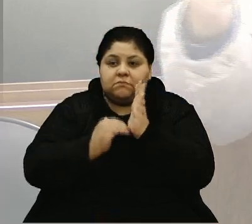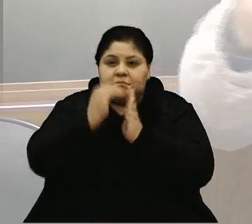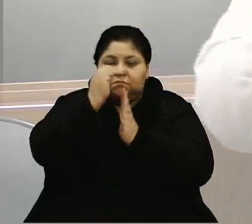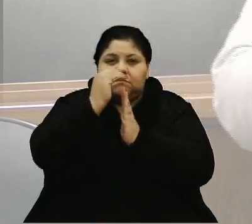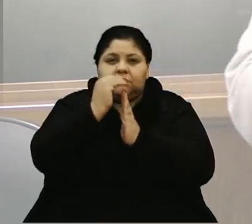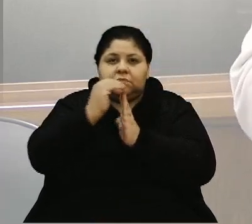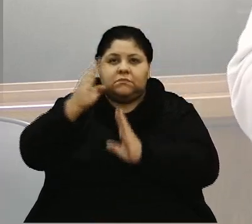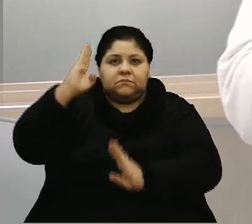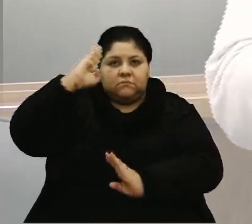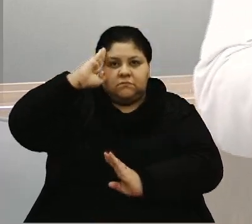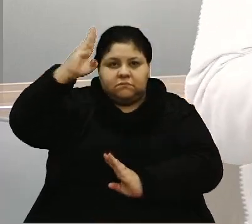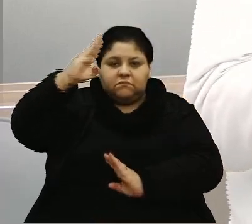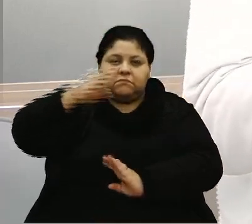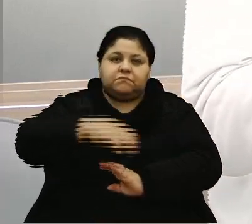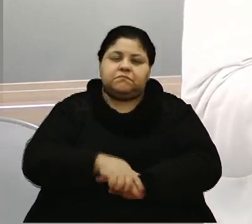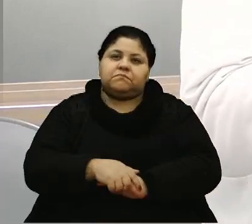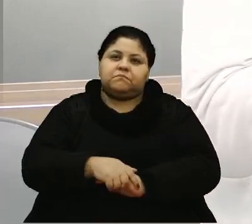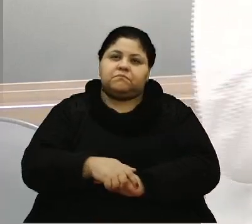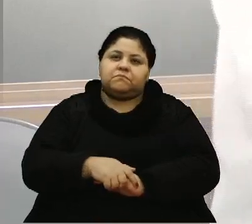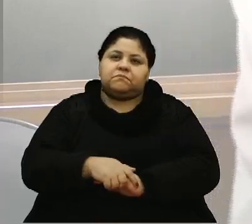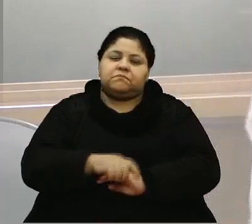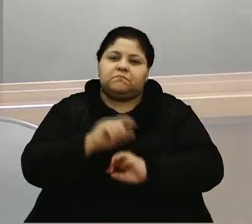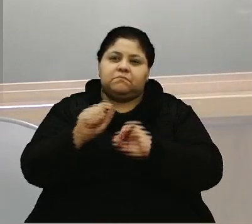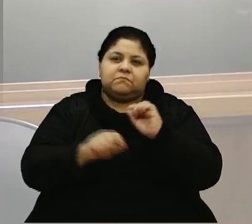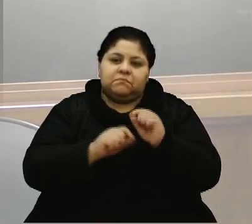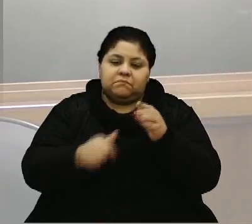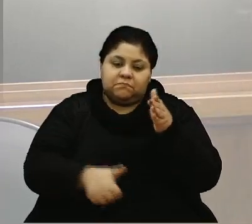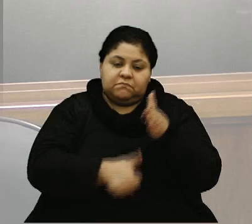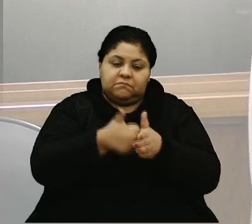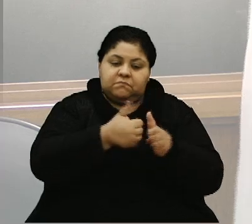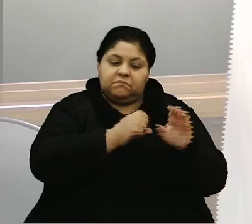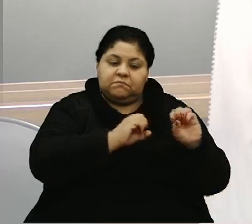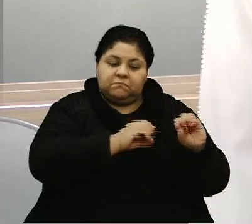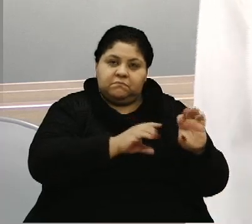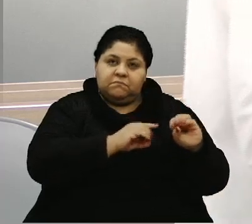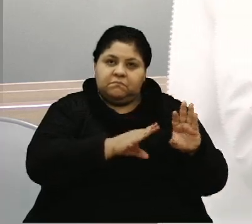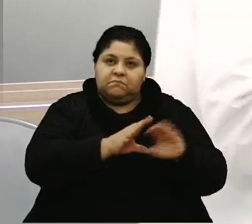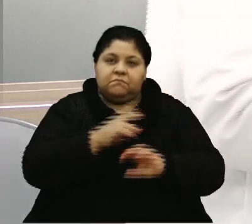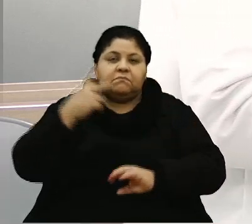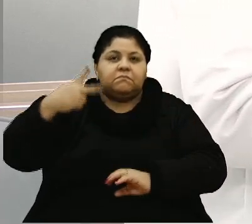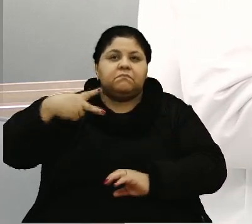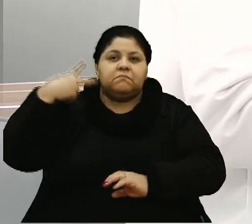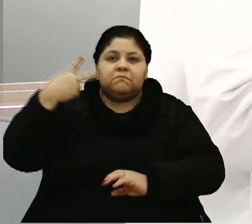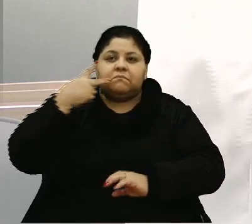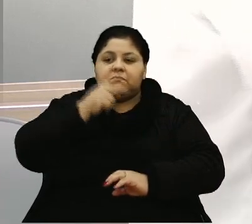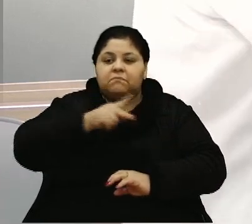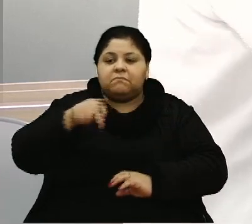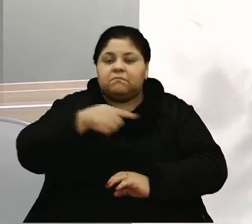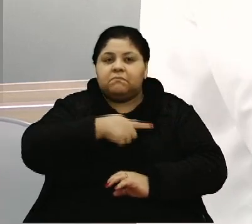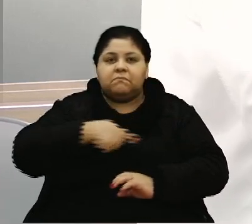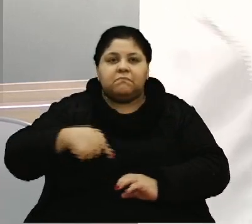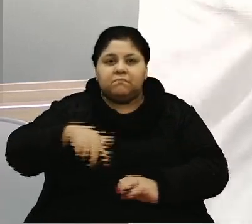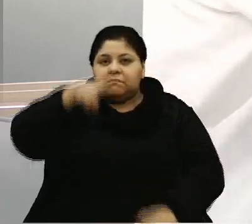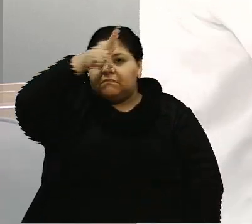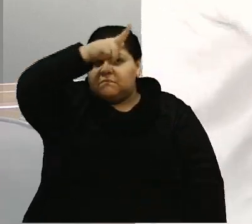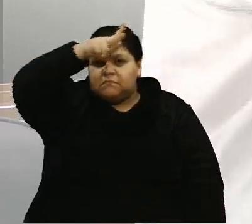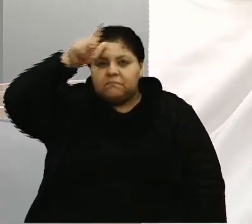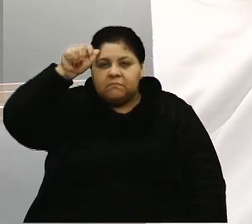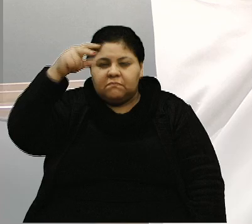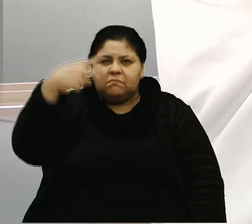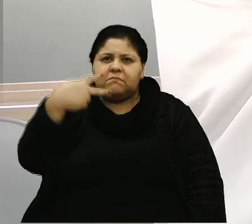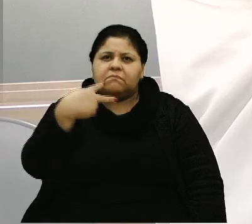da brigada, no que se refere à melhoria da educação pública, vereador Zanquim, o prefeito não